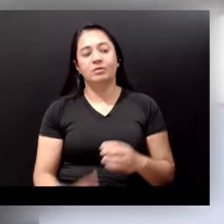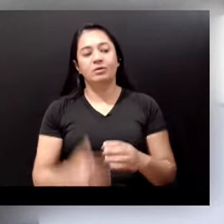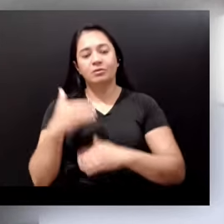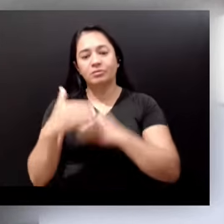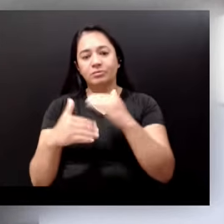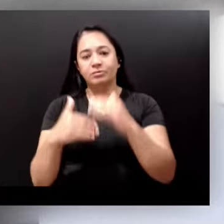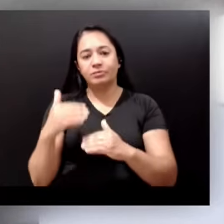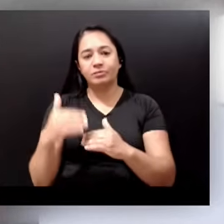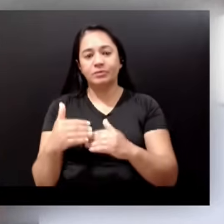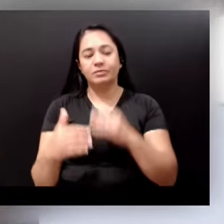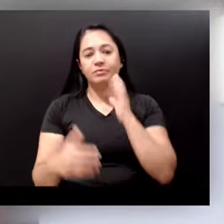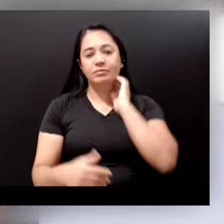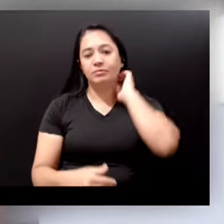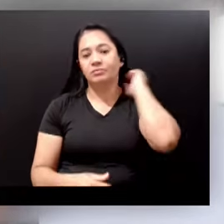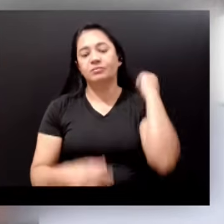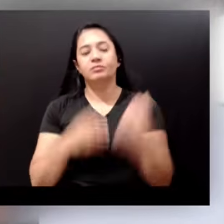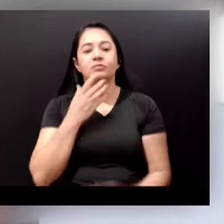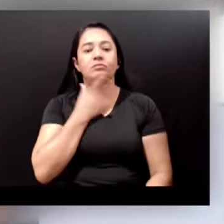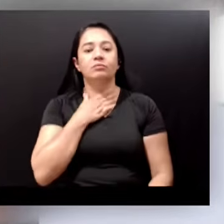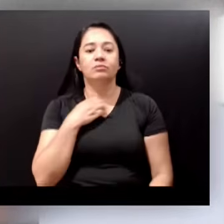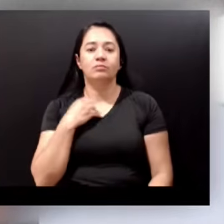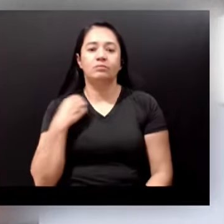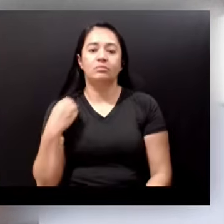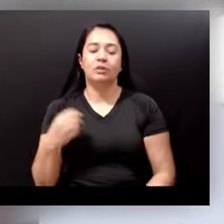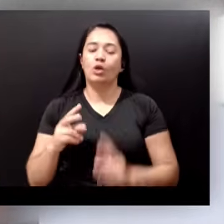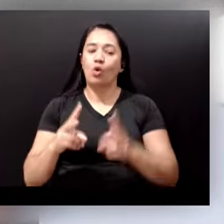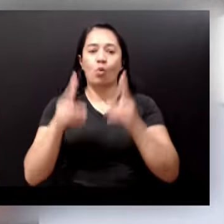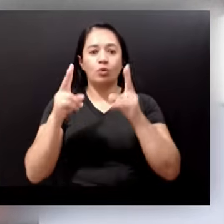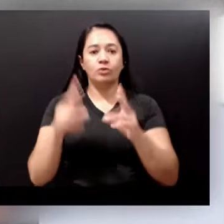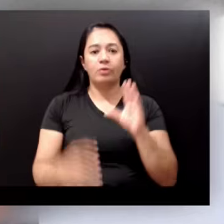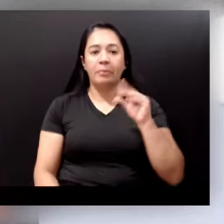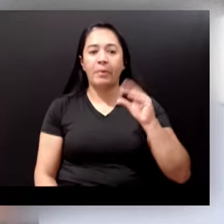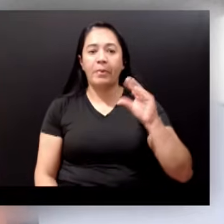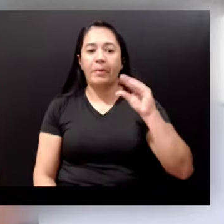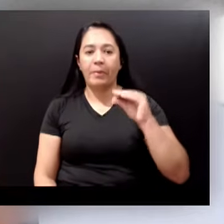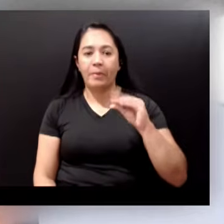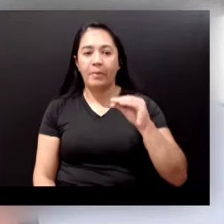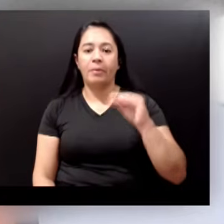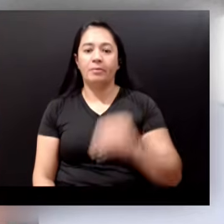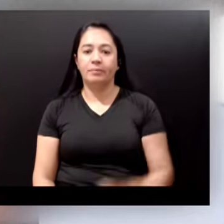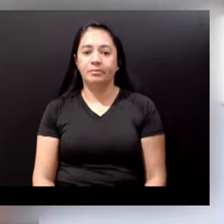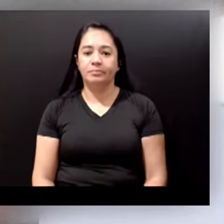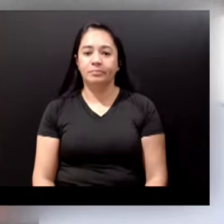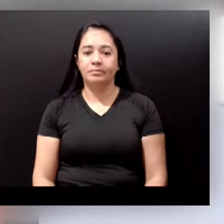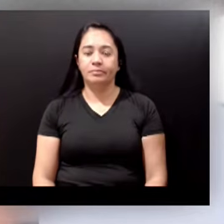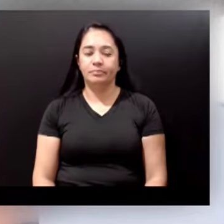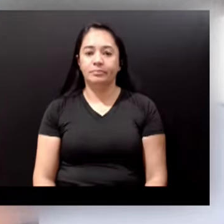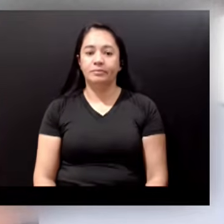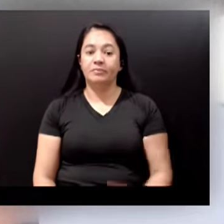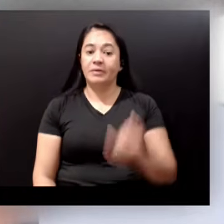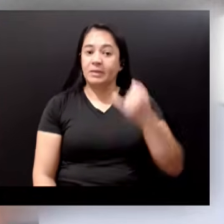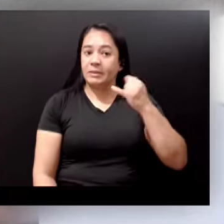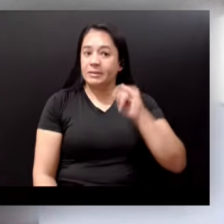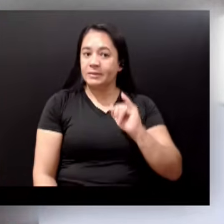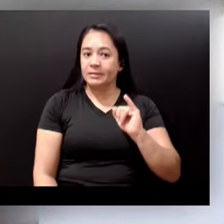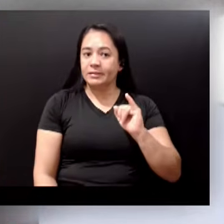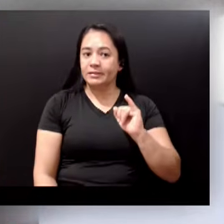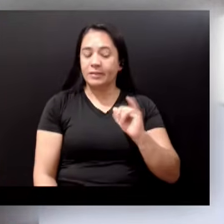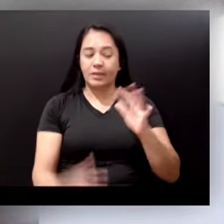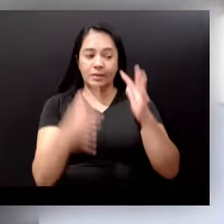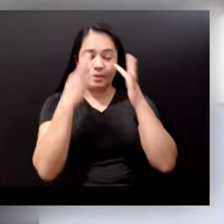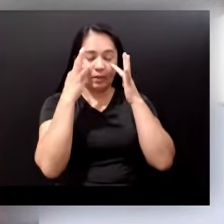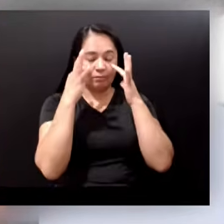da adolescência, mantendo esse distúrbio de fala. Se ela tiver uma atenção, né, uma